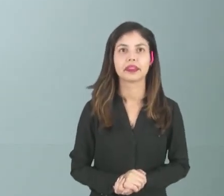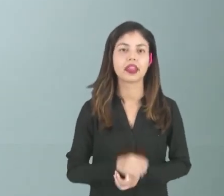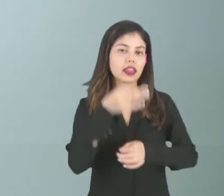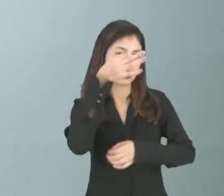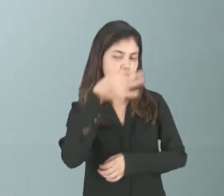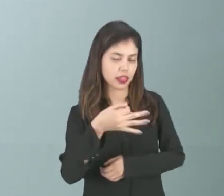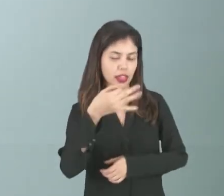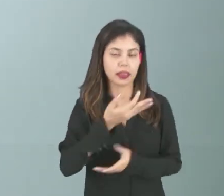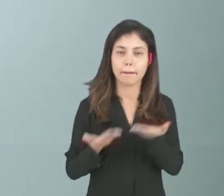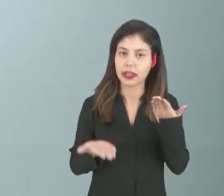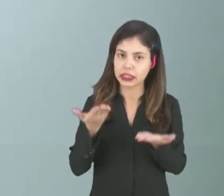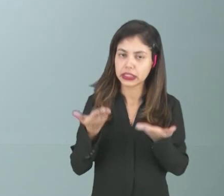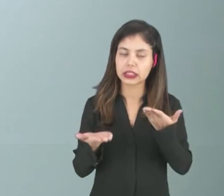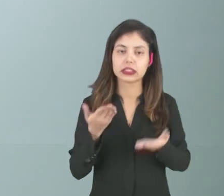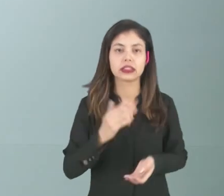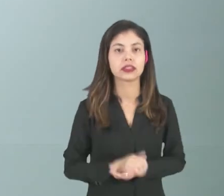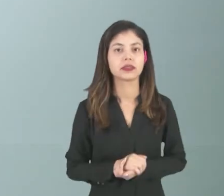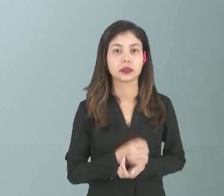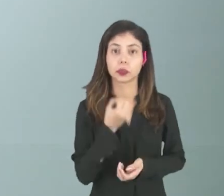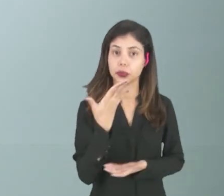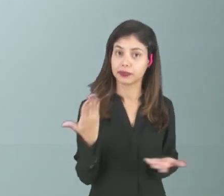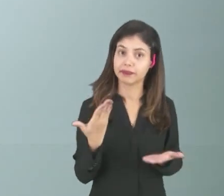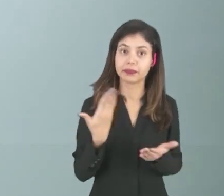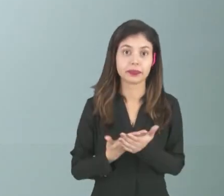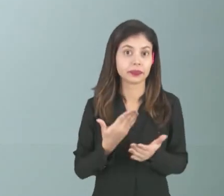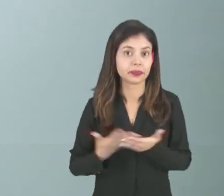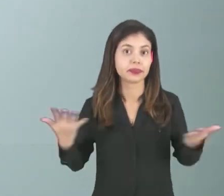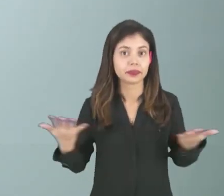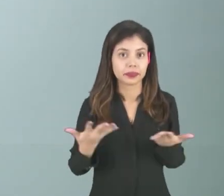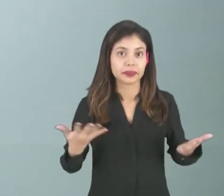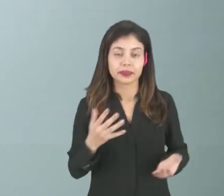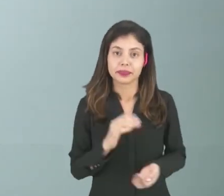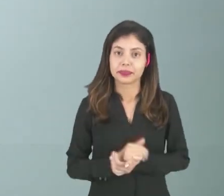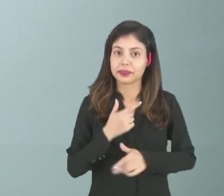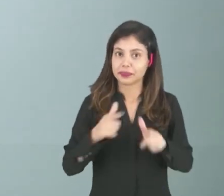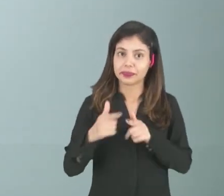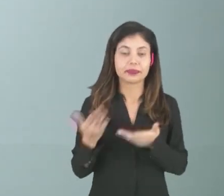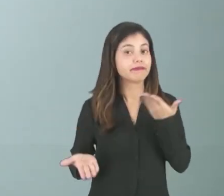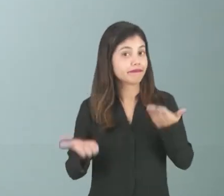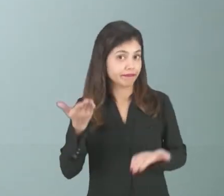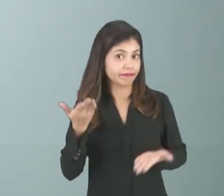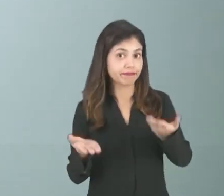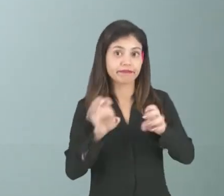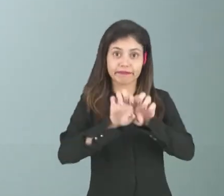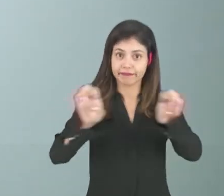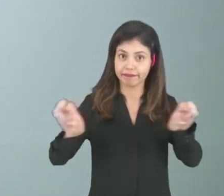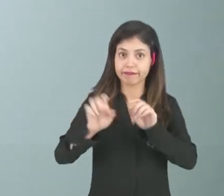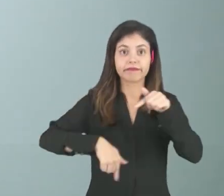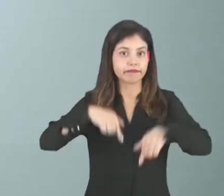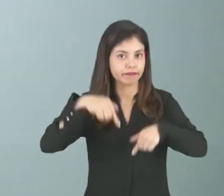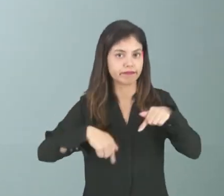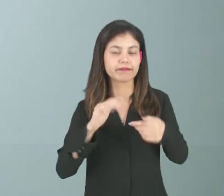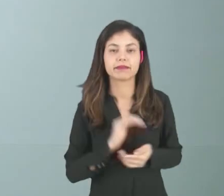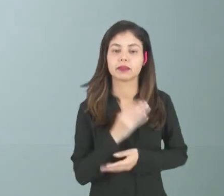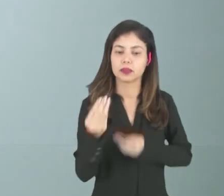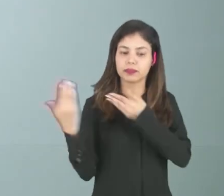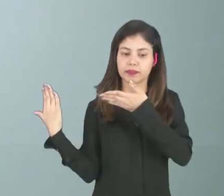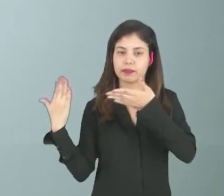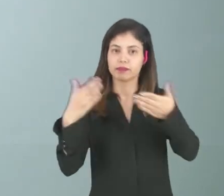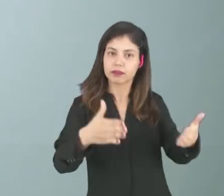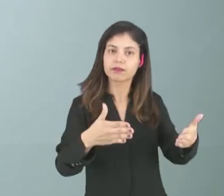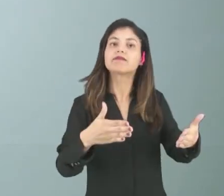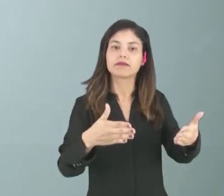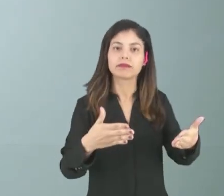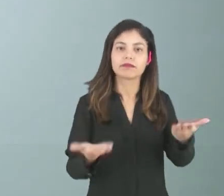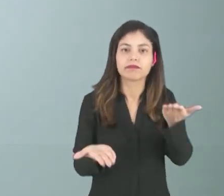ela está corretamente balanceada. Bom, pessoal, na aula de hoje a gente trabalhou balanceamento das equações químicas, que tem como